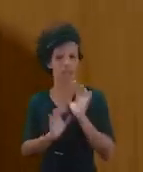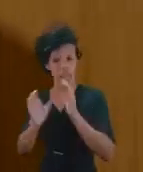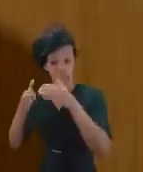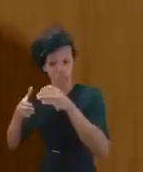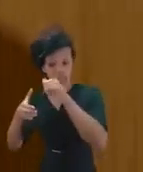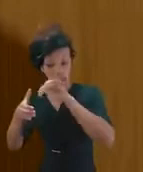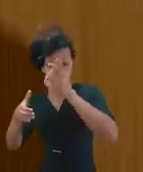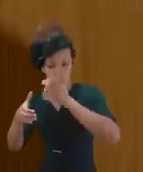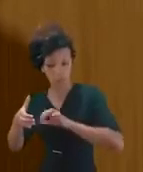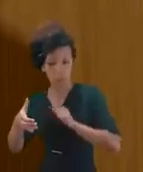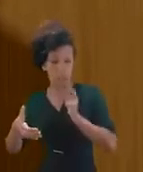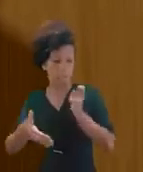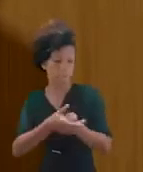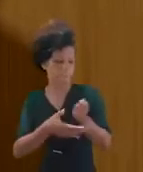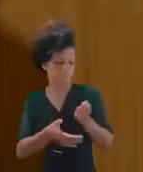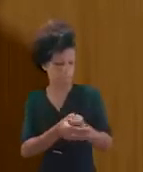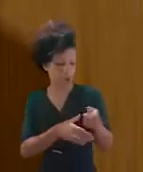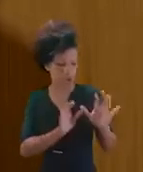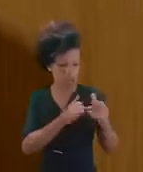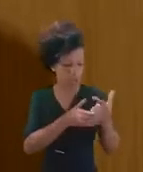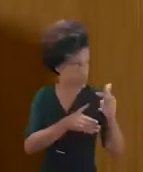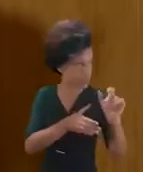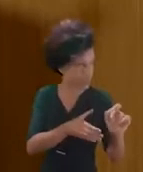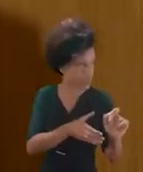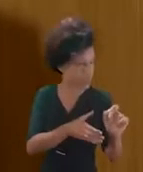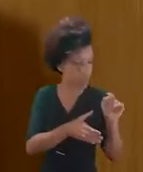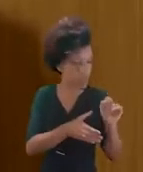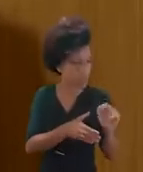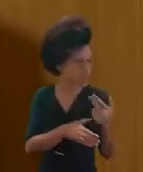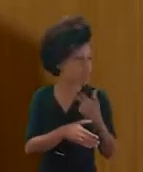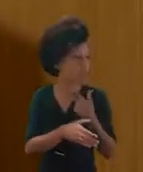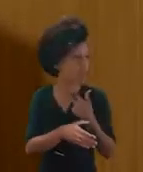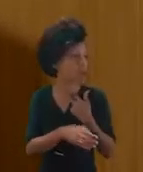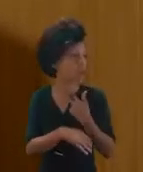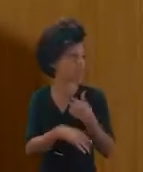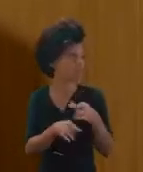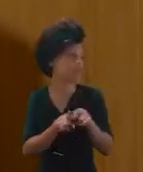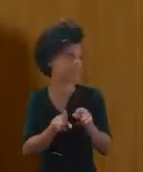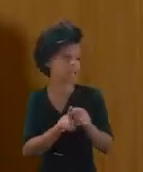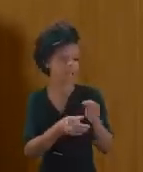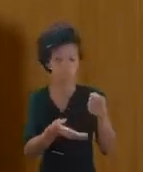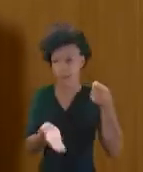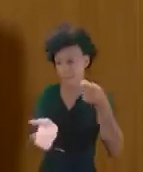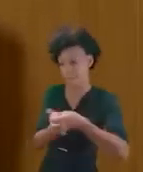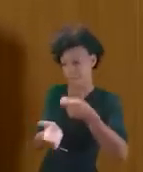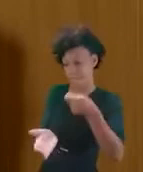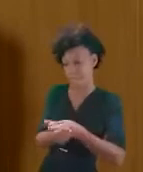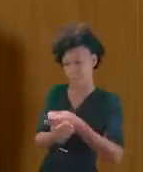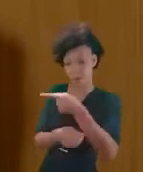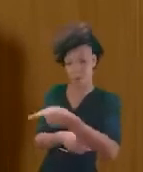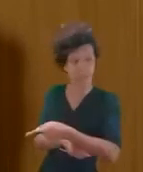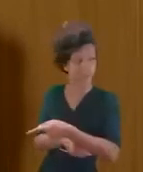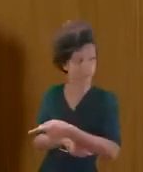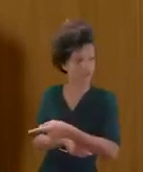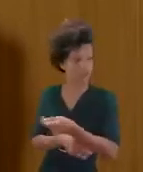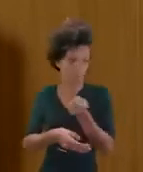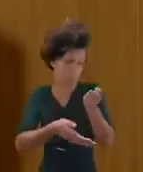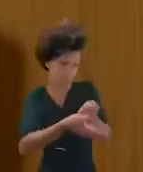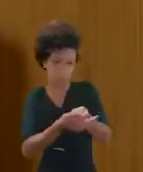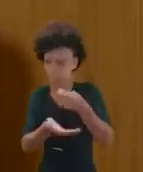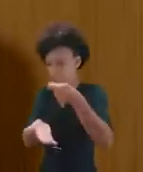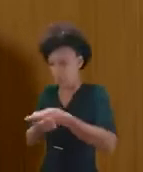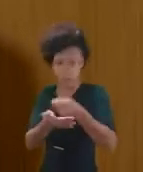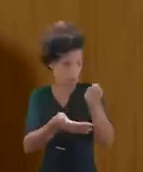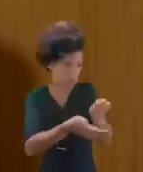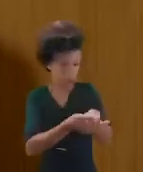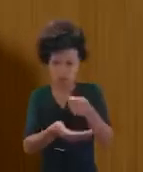maioria em por um jeito de viver nessa daqui e essa daqui não pode também impor o jeito de viver sem